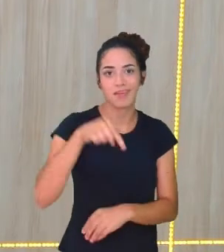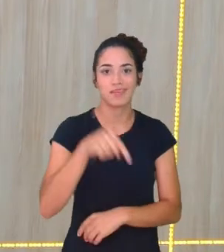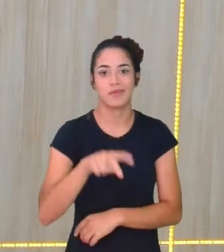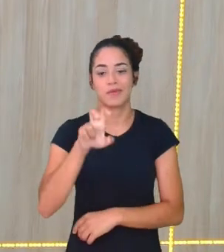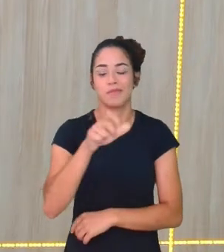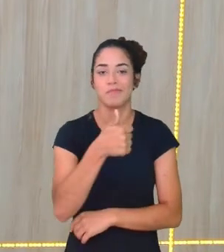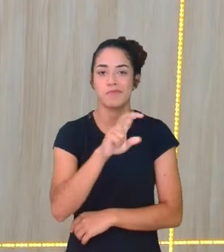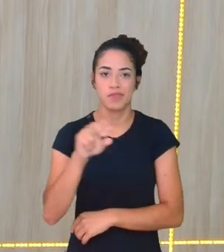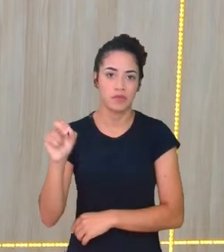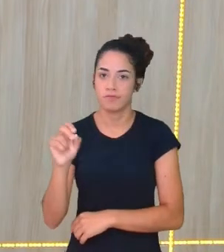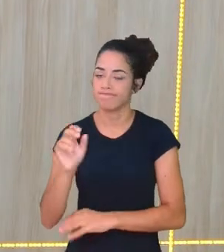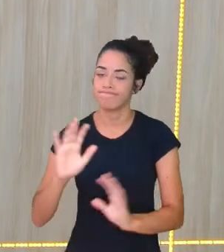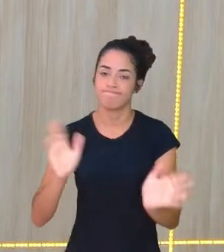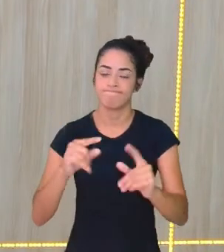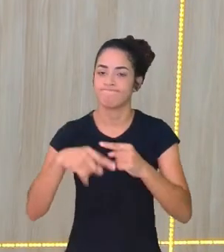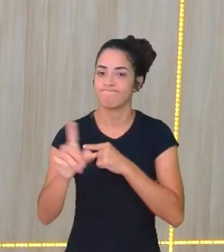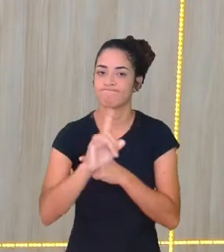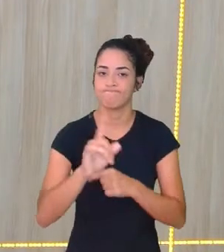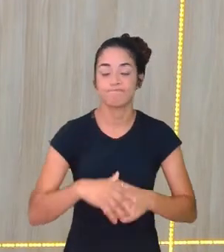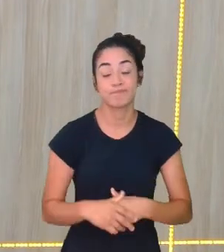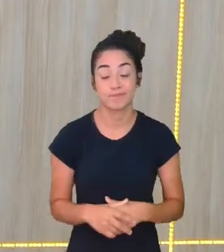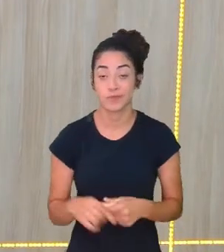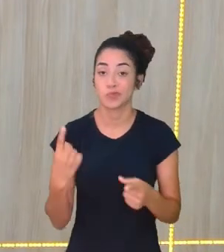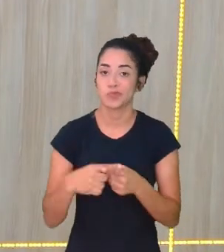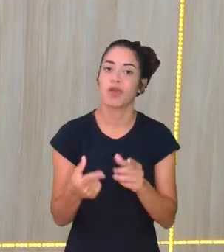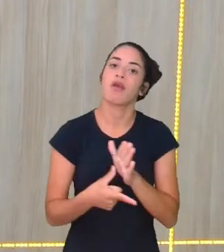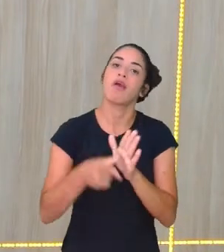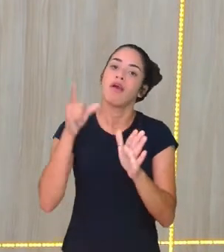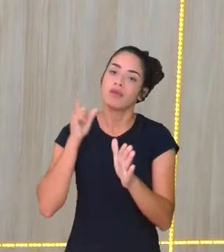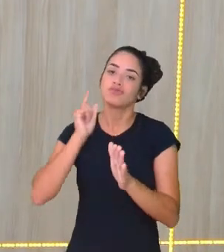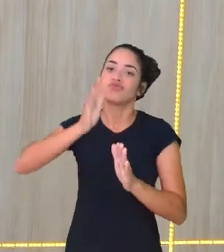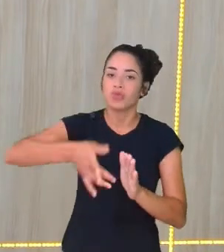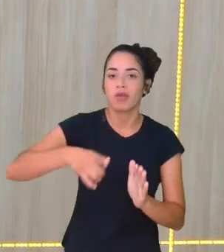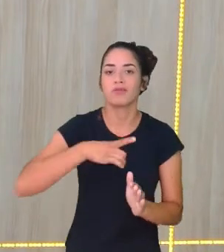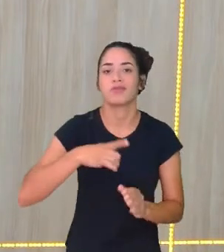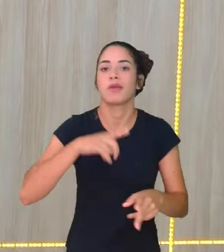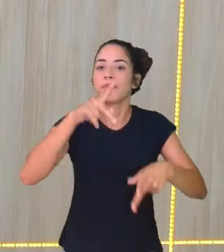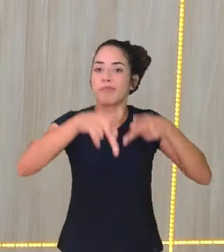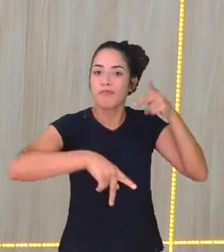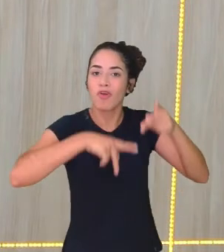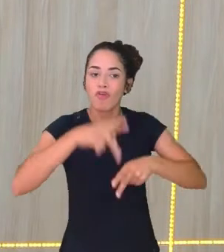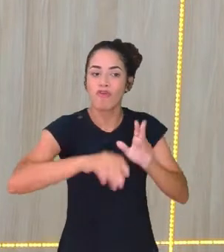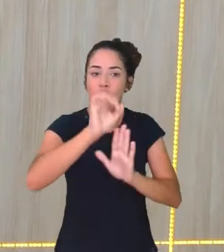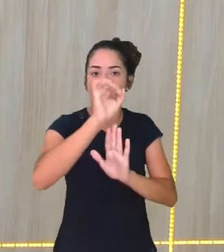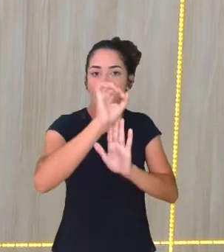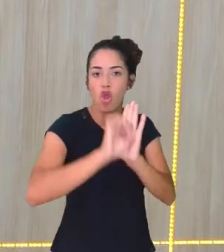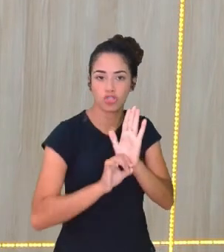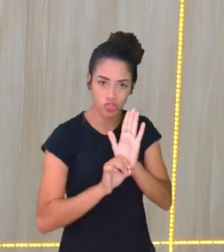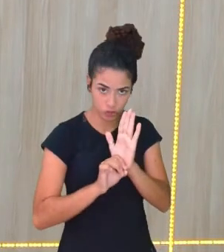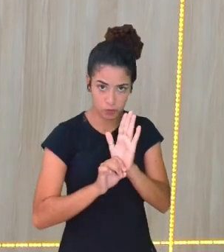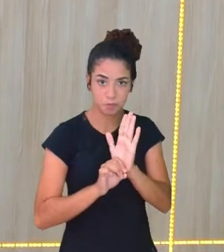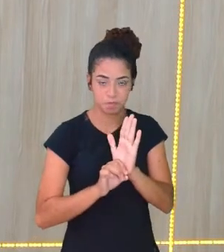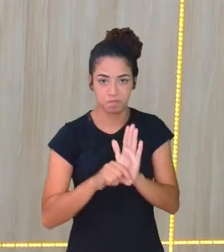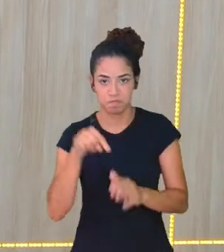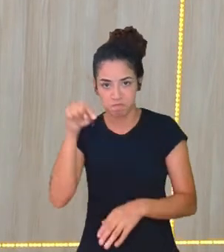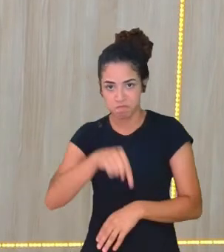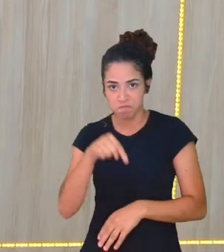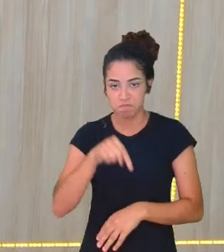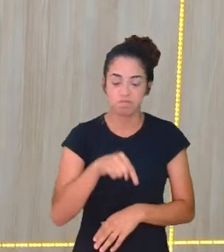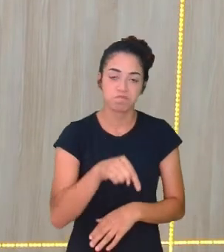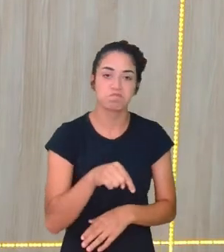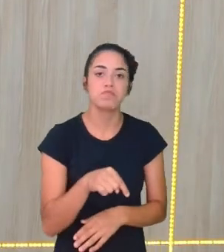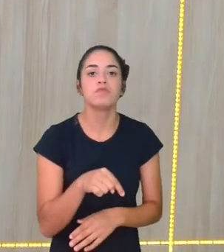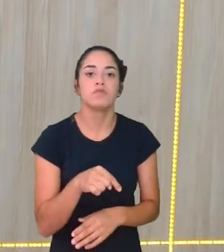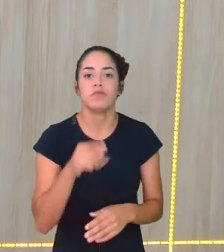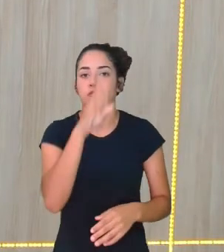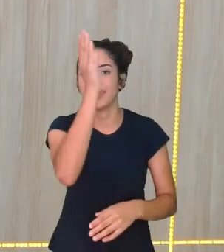bem assim a gente já tem já tinha né os povos originários aqui no Brasil antes